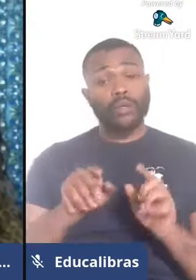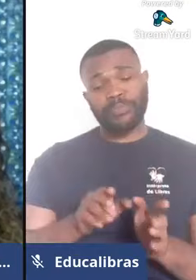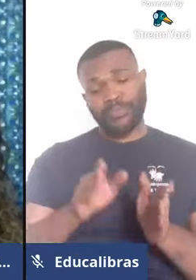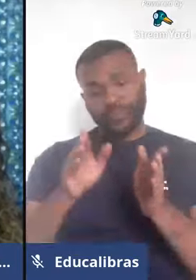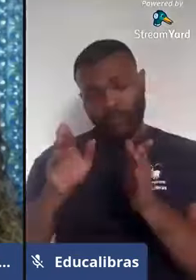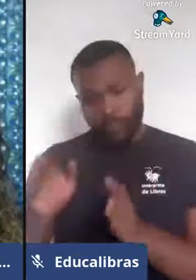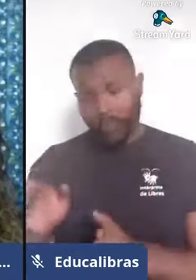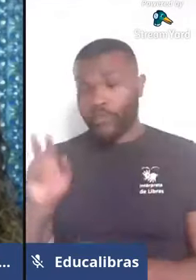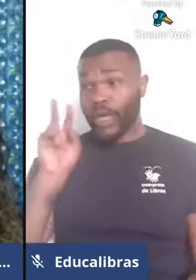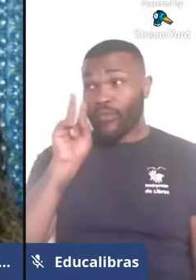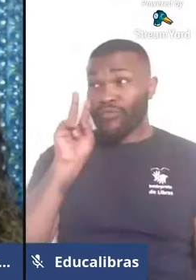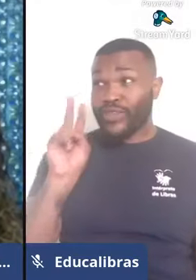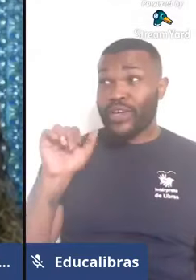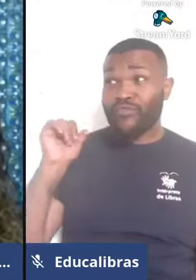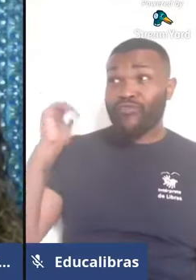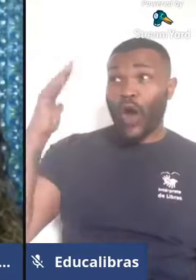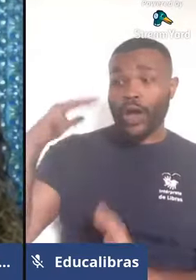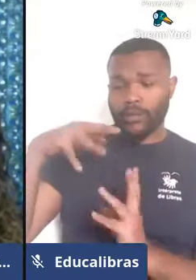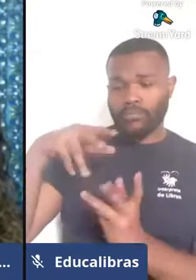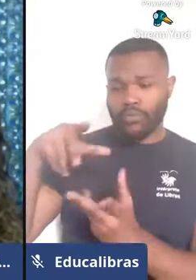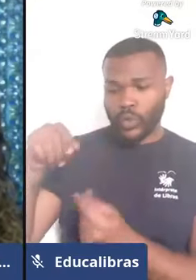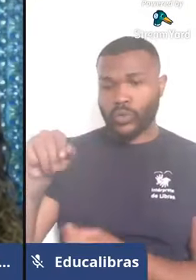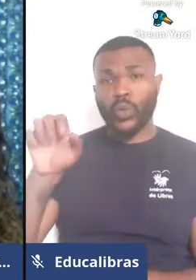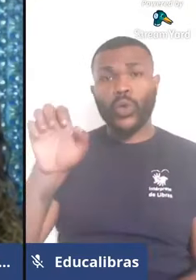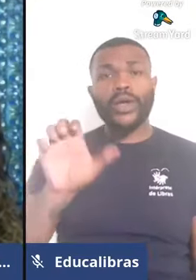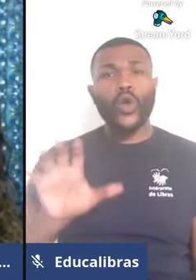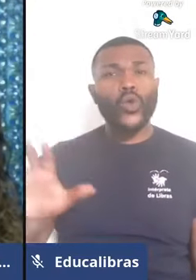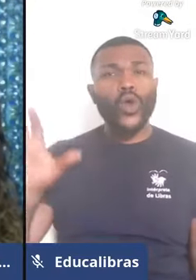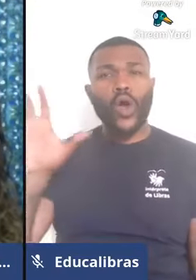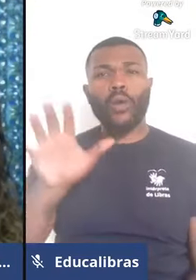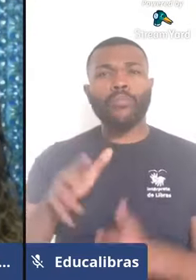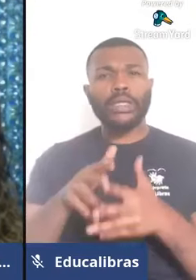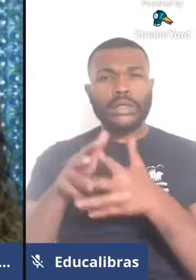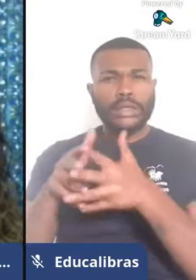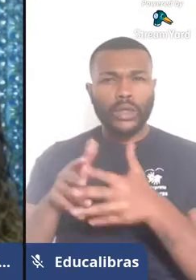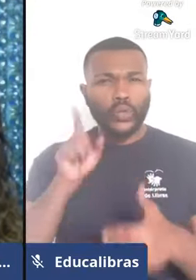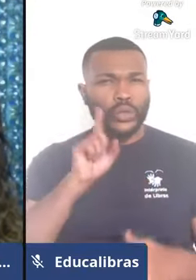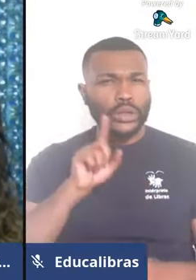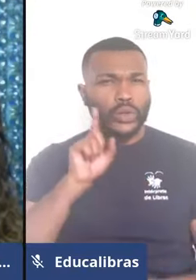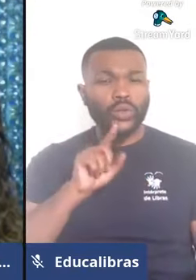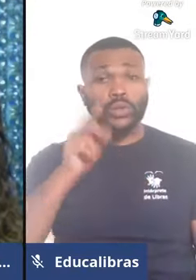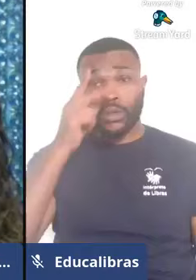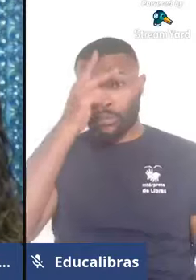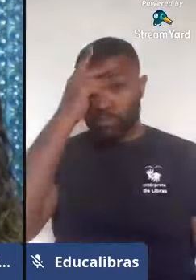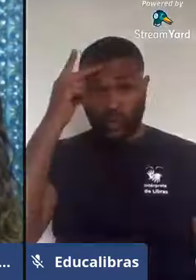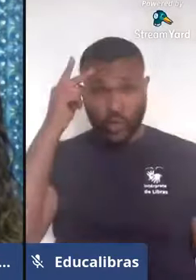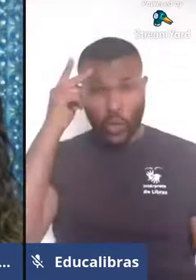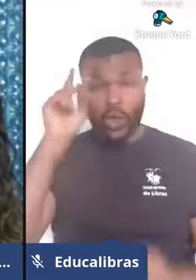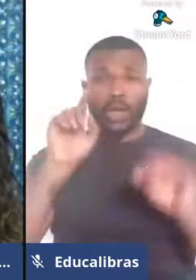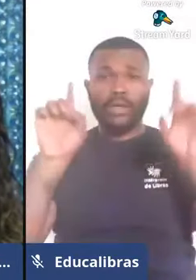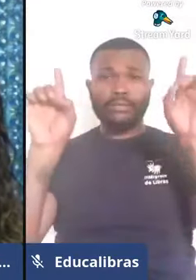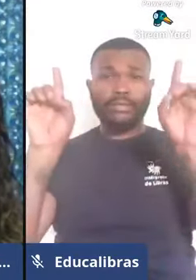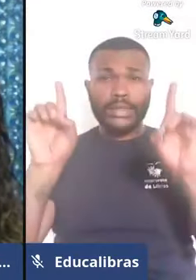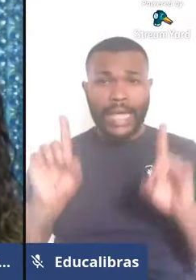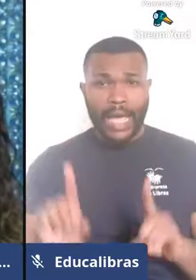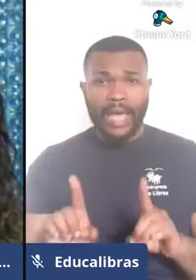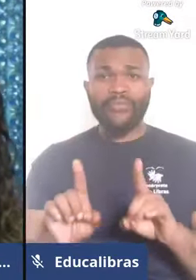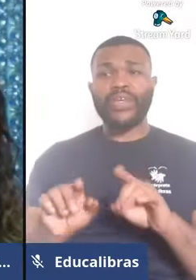no mundo inteiro, na Europa e nos Estados Unidos, pessoas com deficiência, abrigos, casas